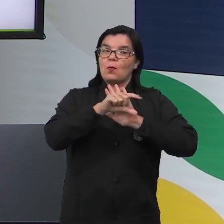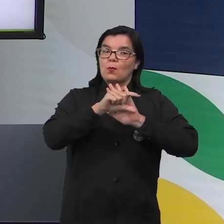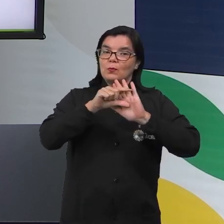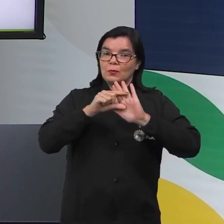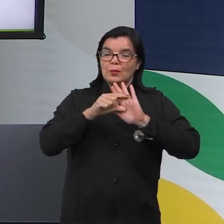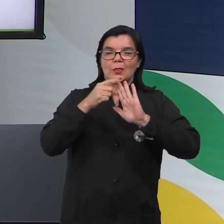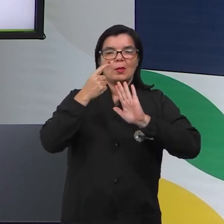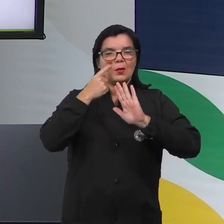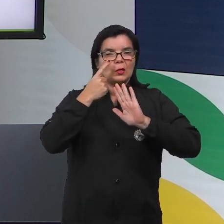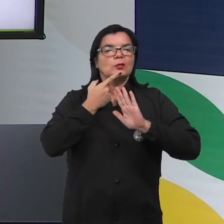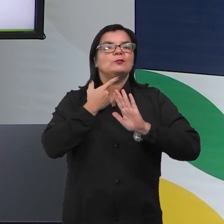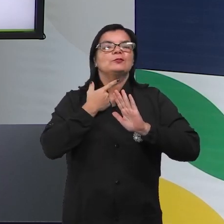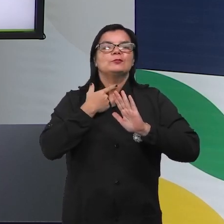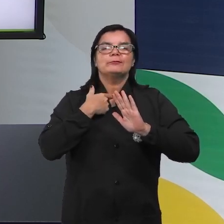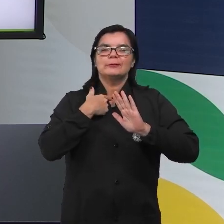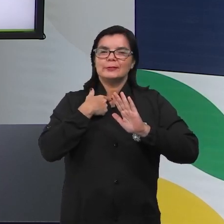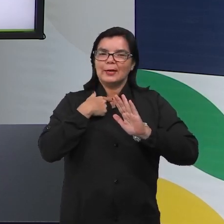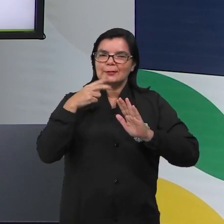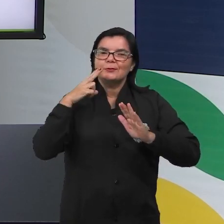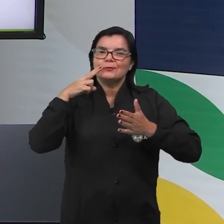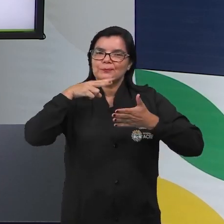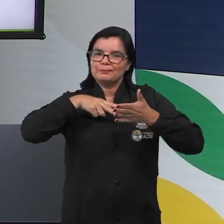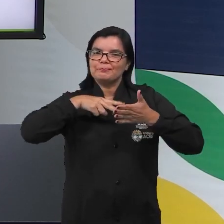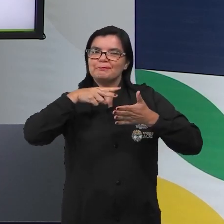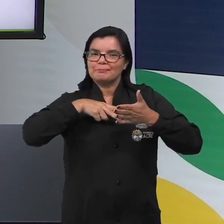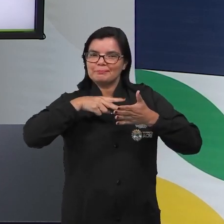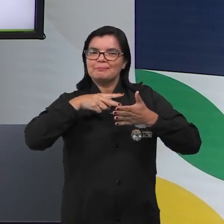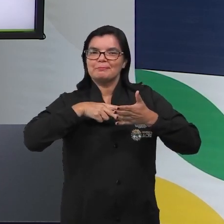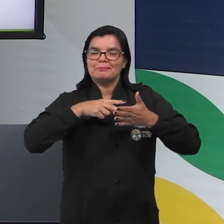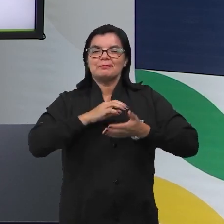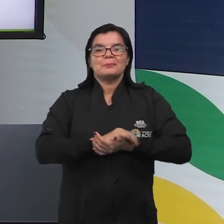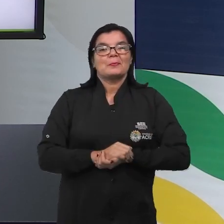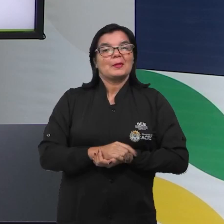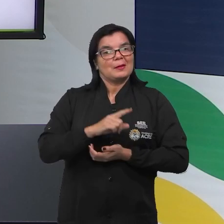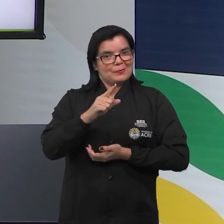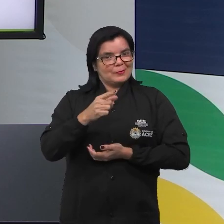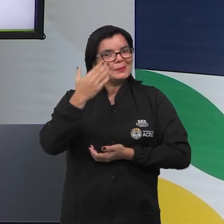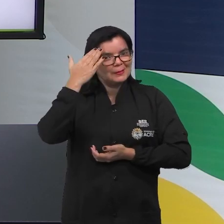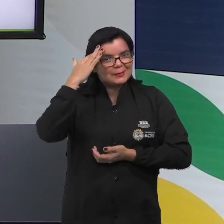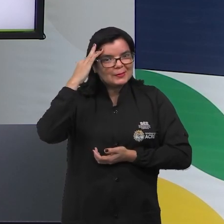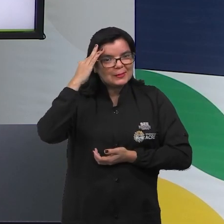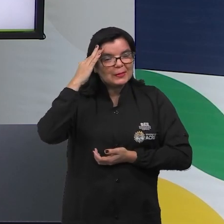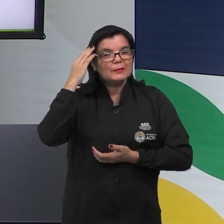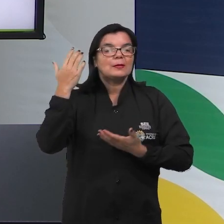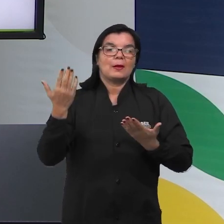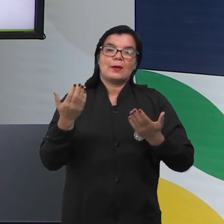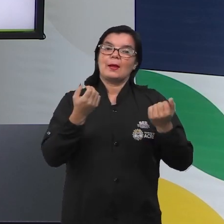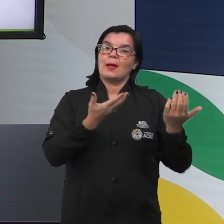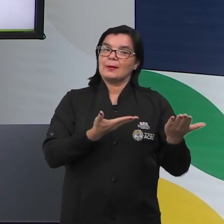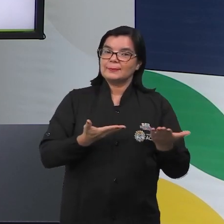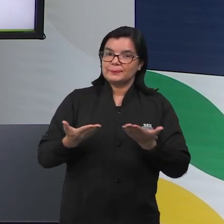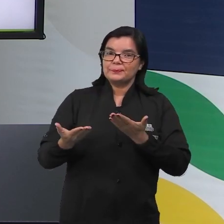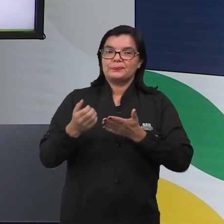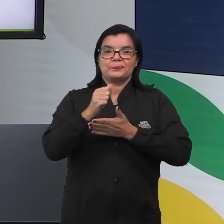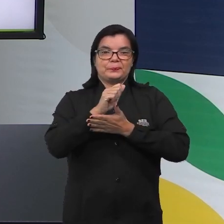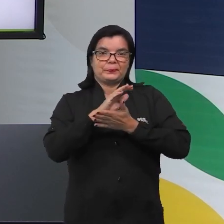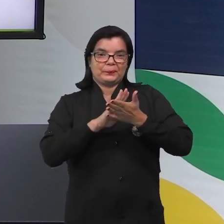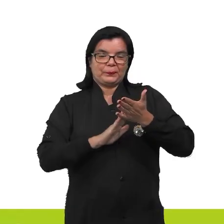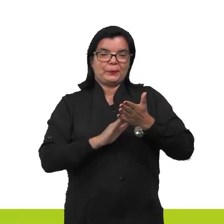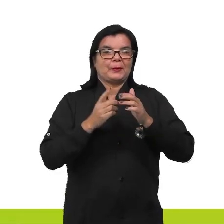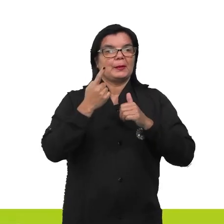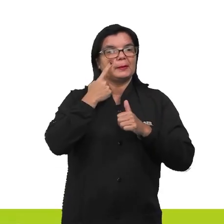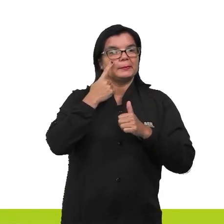para te deixar com gostinho de quero mais, de eu quero ler. E aí, compreendeu? Então, vamos agora para a nossa